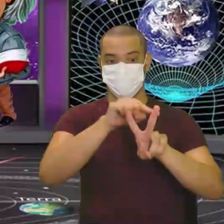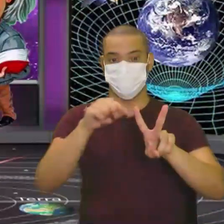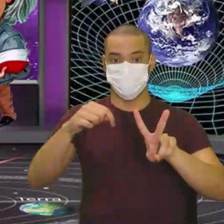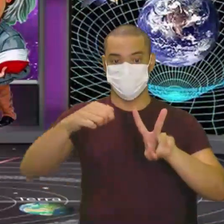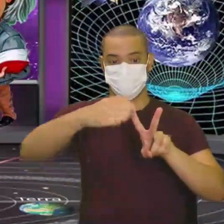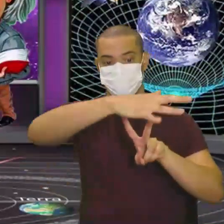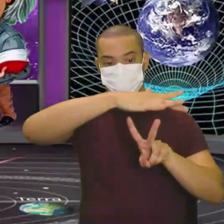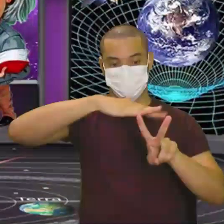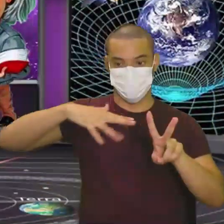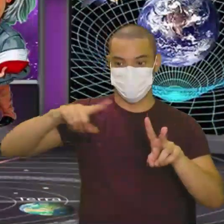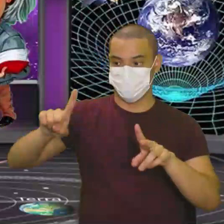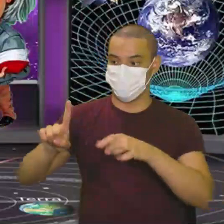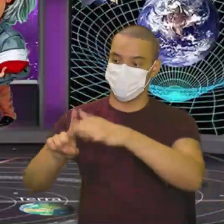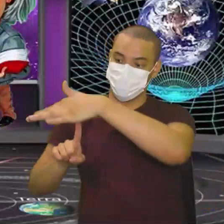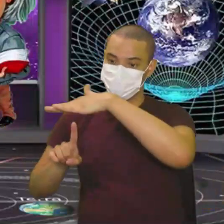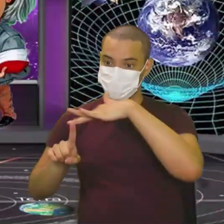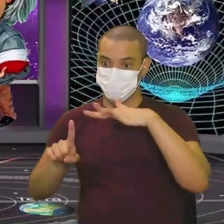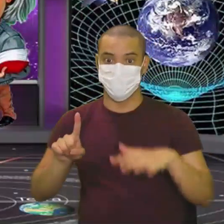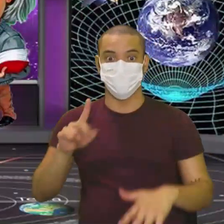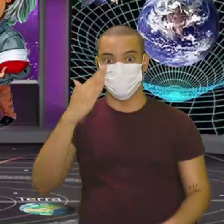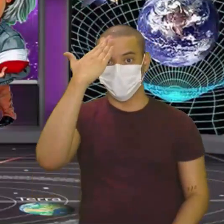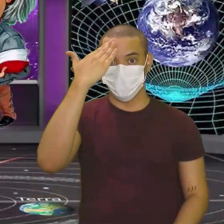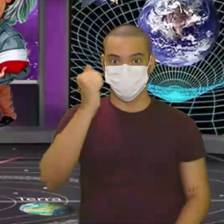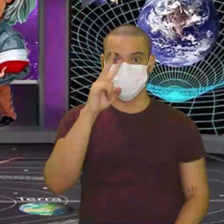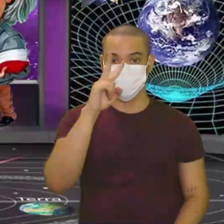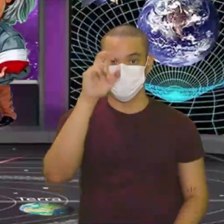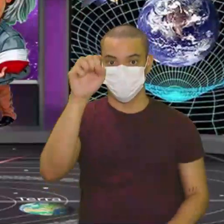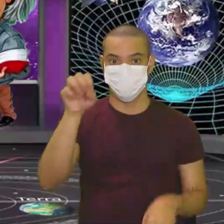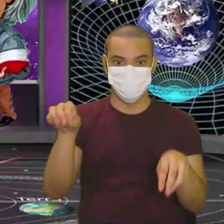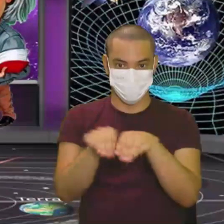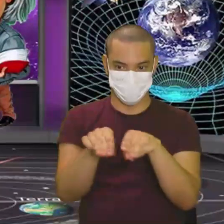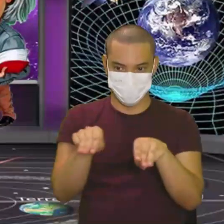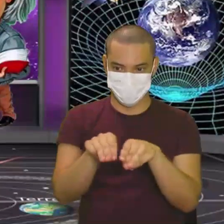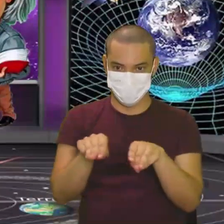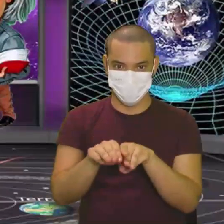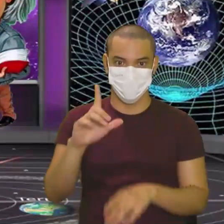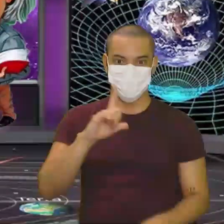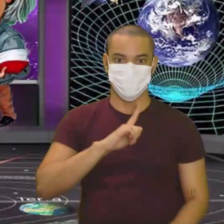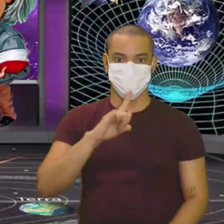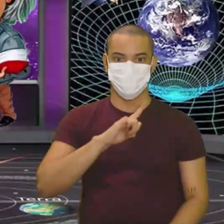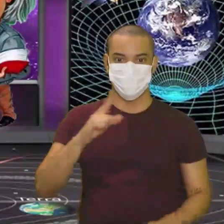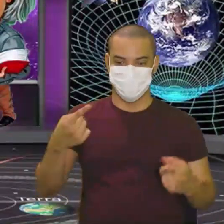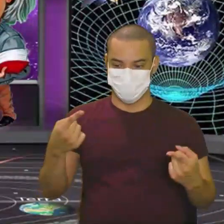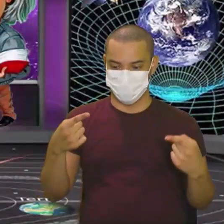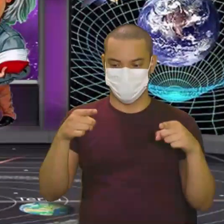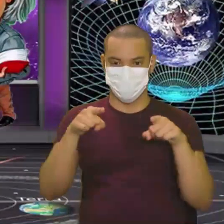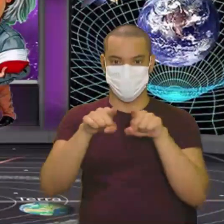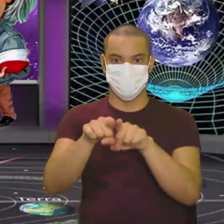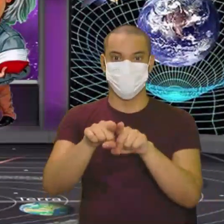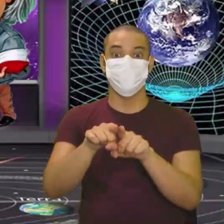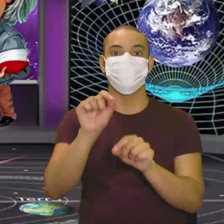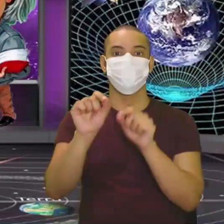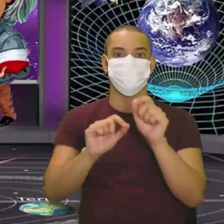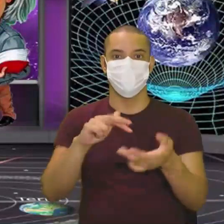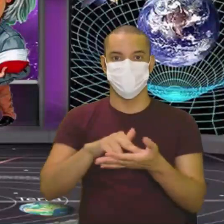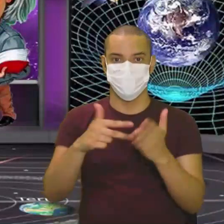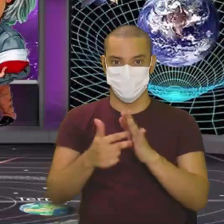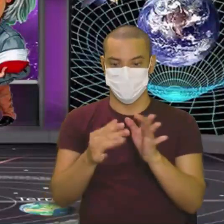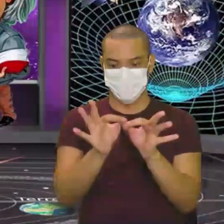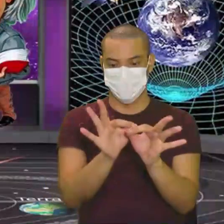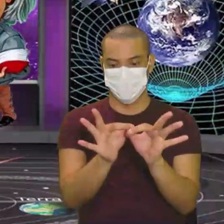e nós vimos que a força magnética ela é o que ela vai ser diretamente proporcional à distância